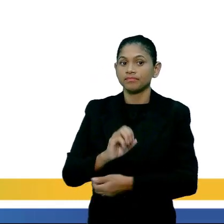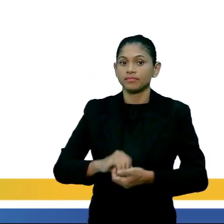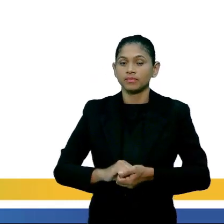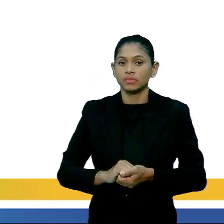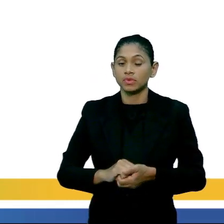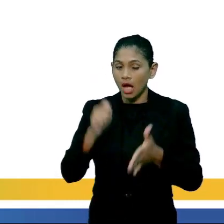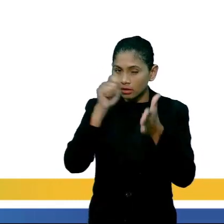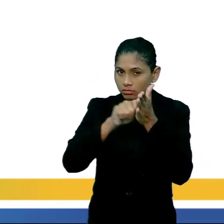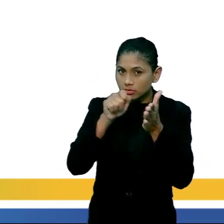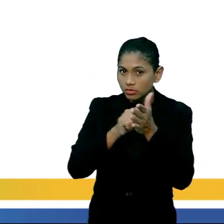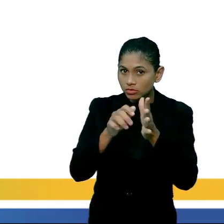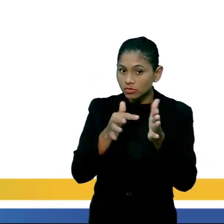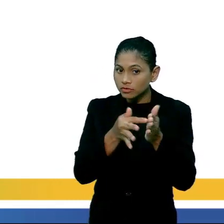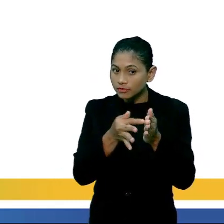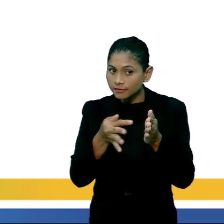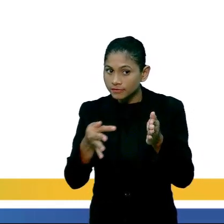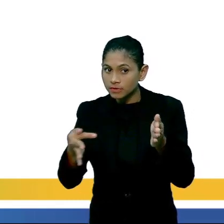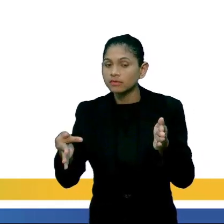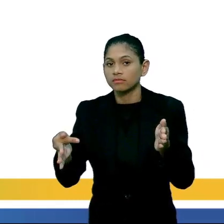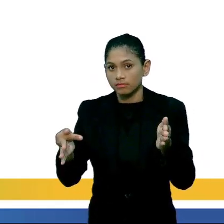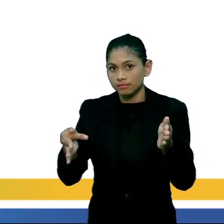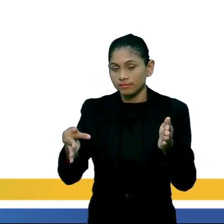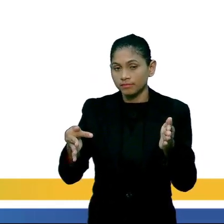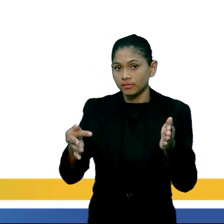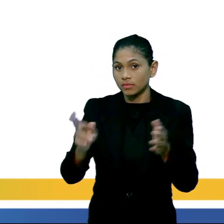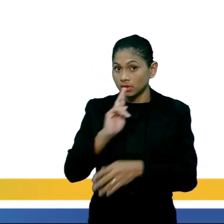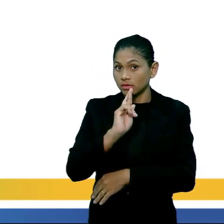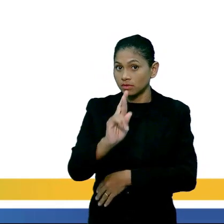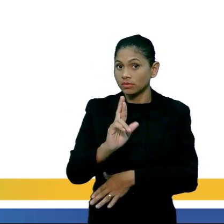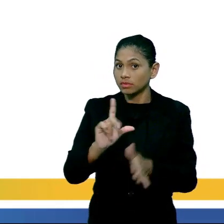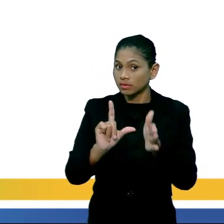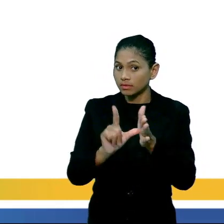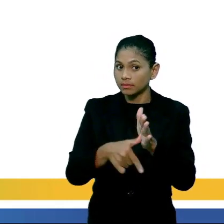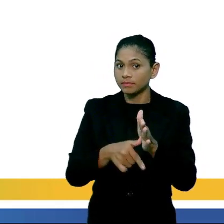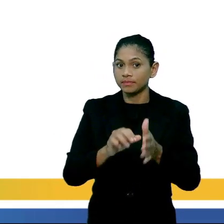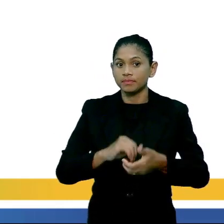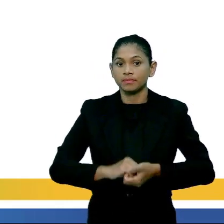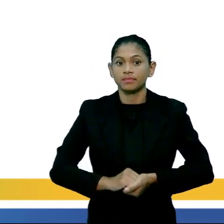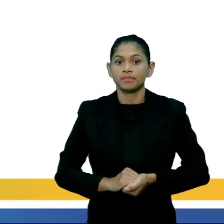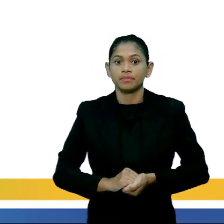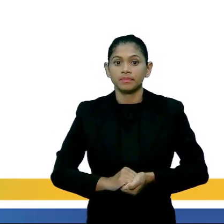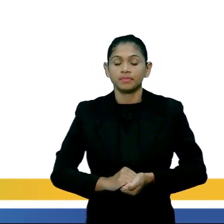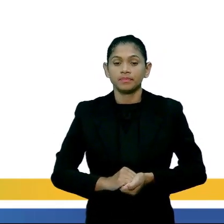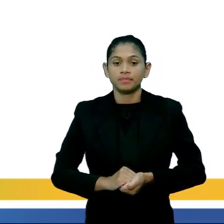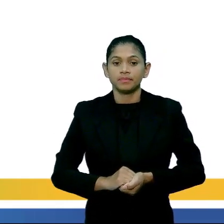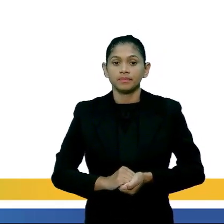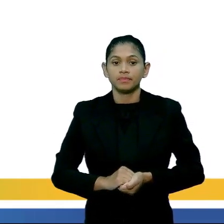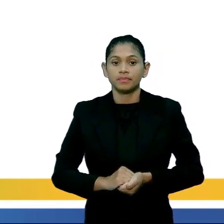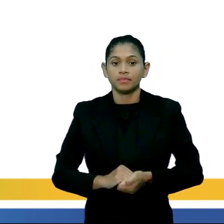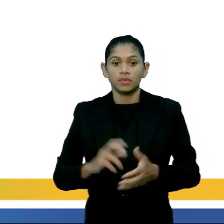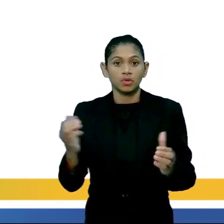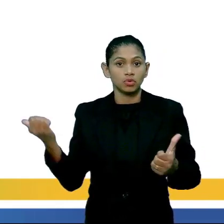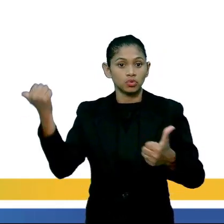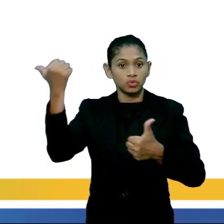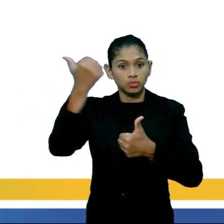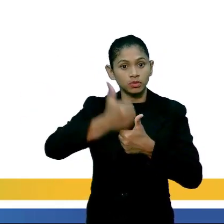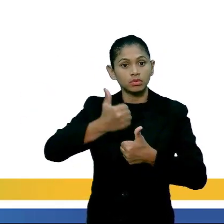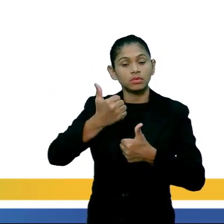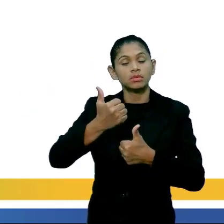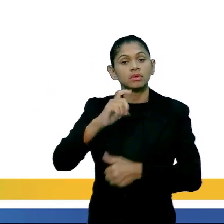possível questão que você irá resolver depois. Vamos lá. Substituindo, nós